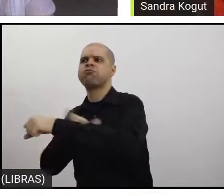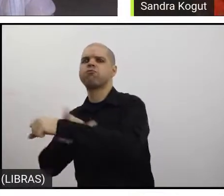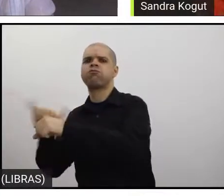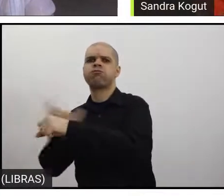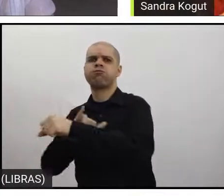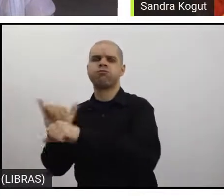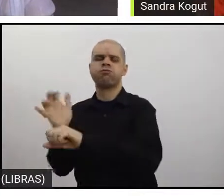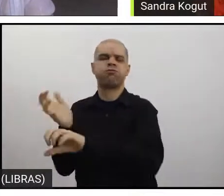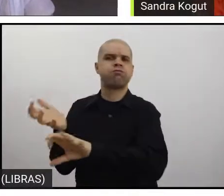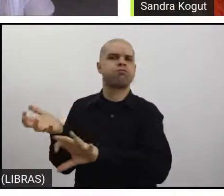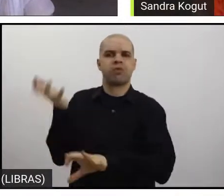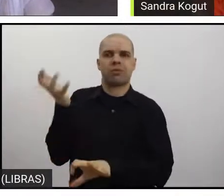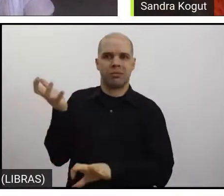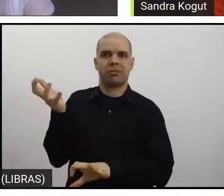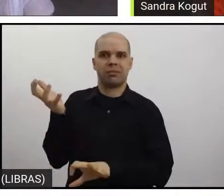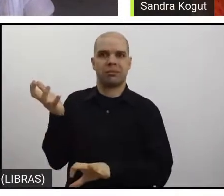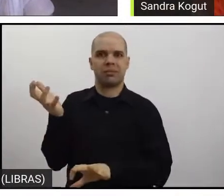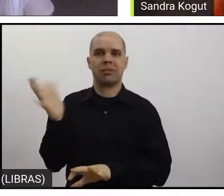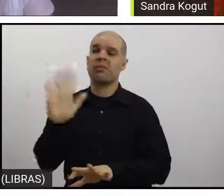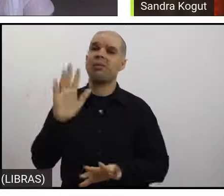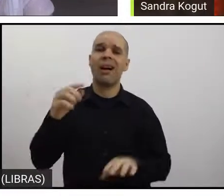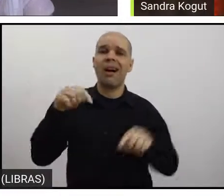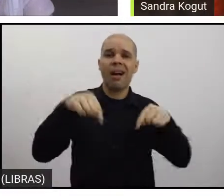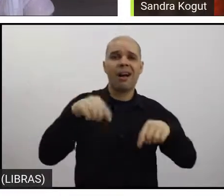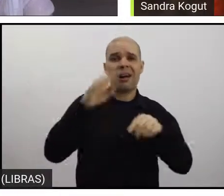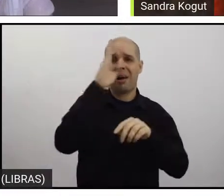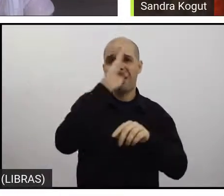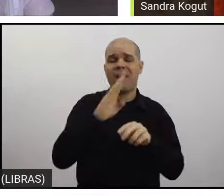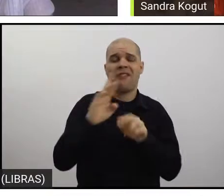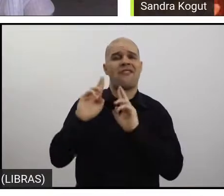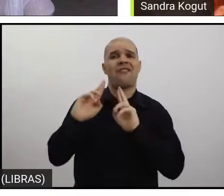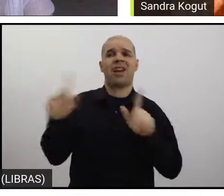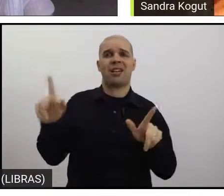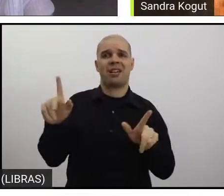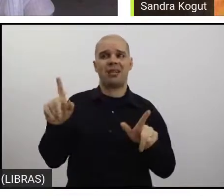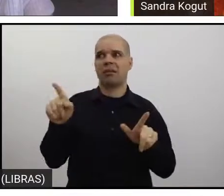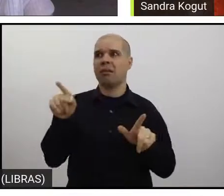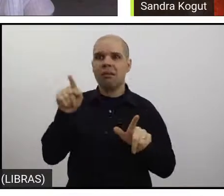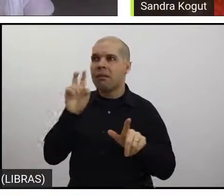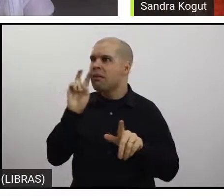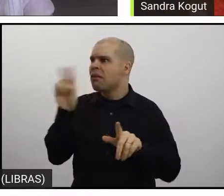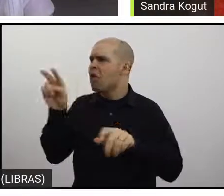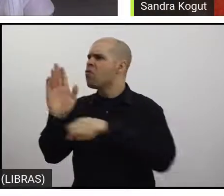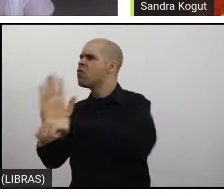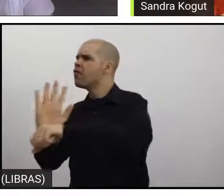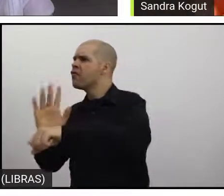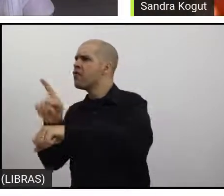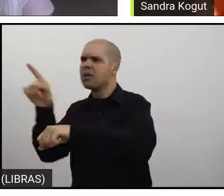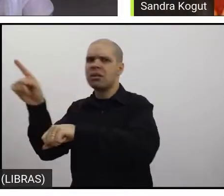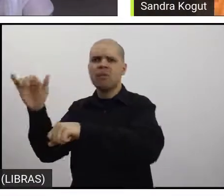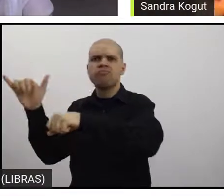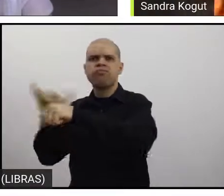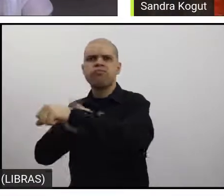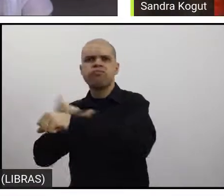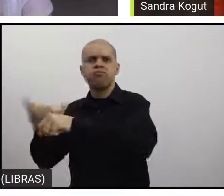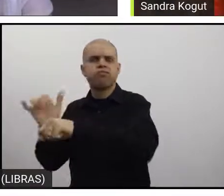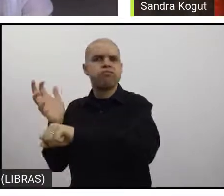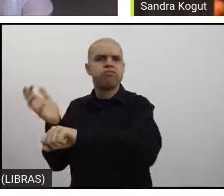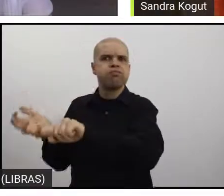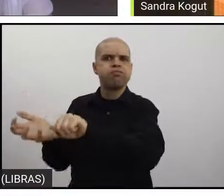todos faziam vídeos, assim, chiques. Eu até que falei isso mais cedo, né? Muita coisa em